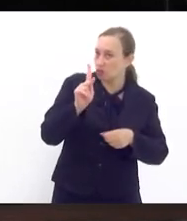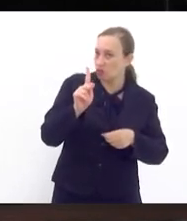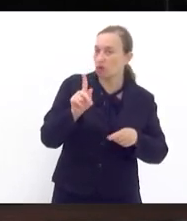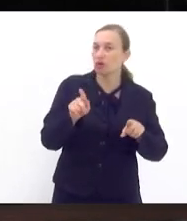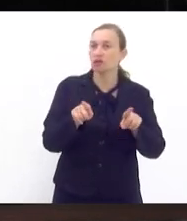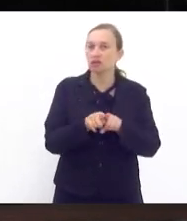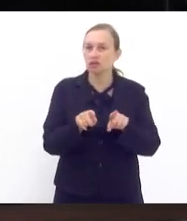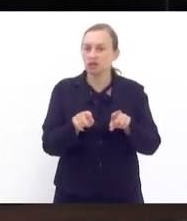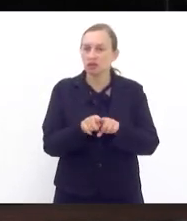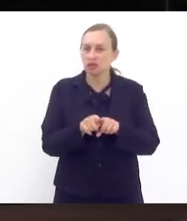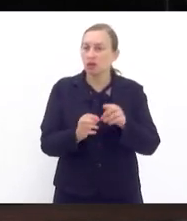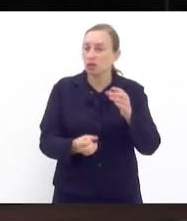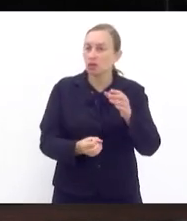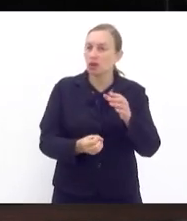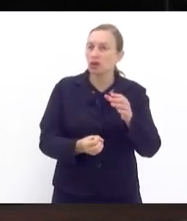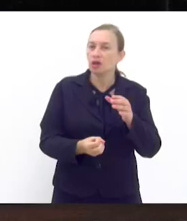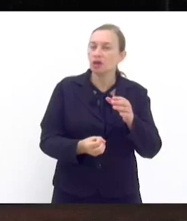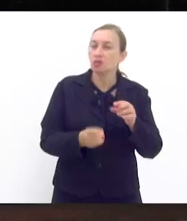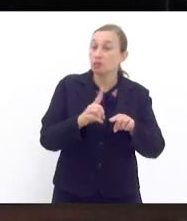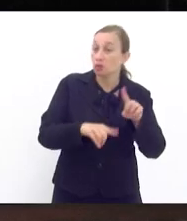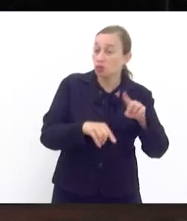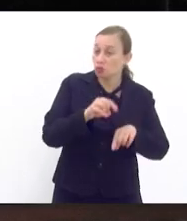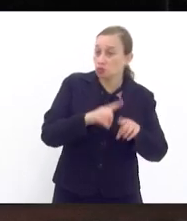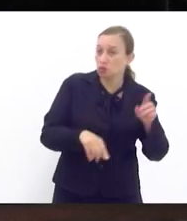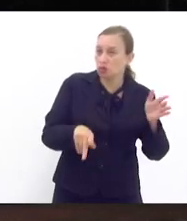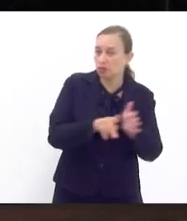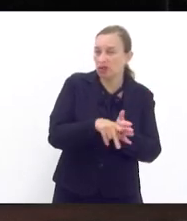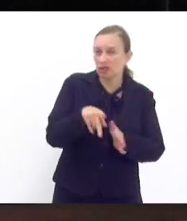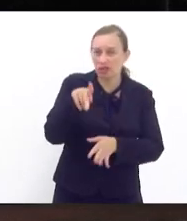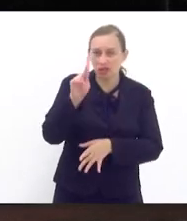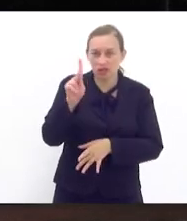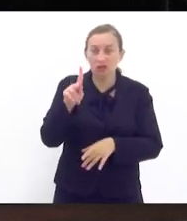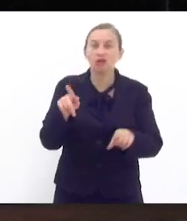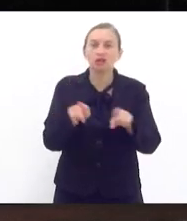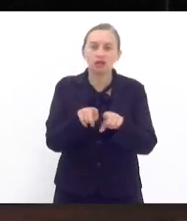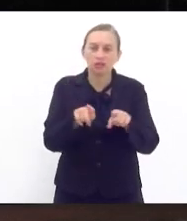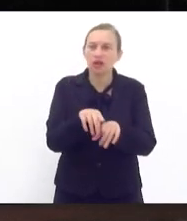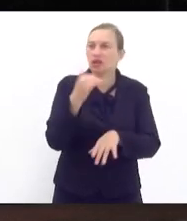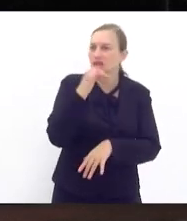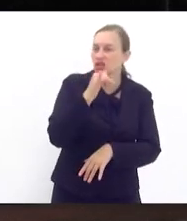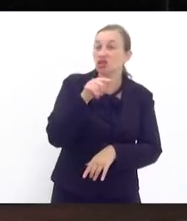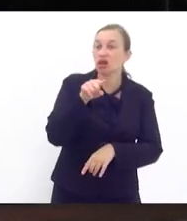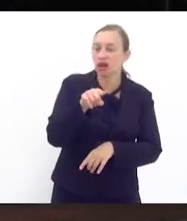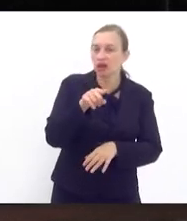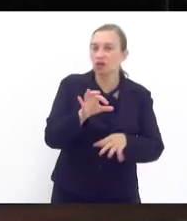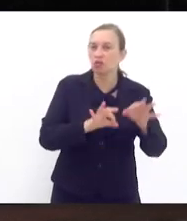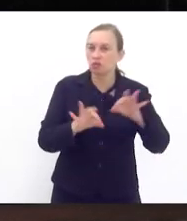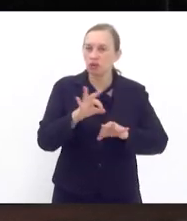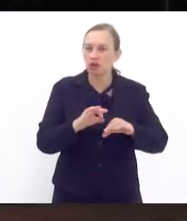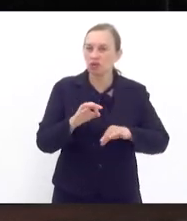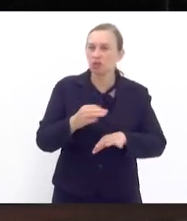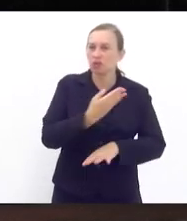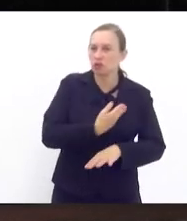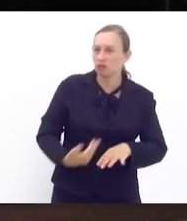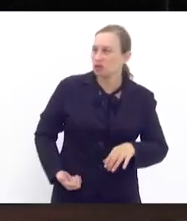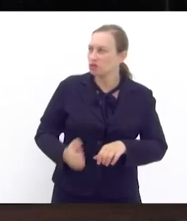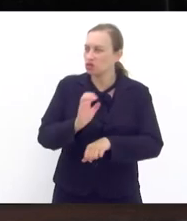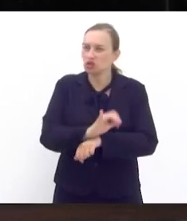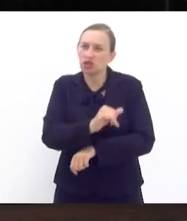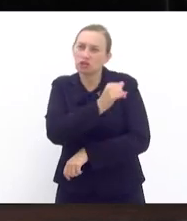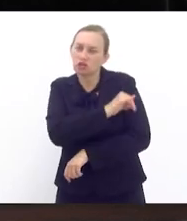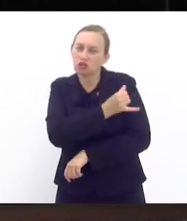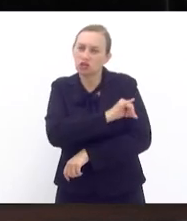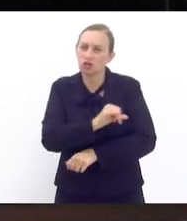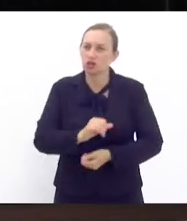do petróleo e à energia. E também um programa estabelecido aqui pelo governo do Estado do Rio de Janeiro, que